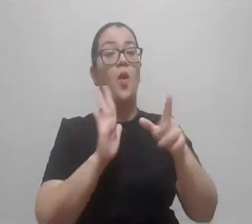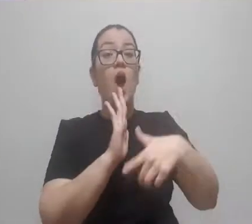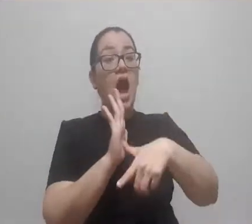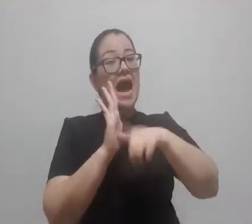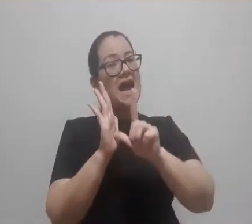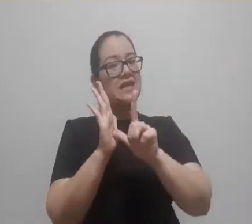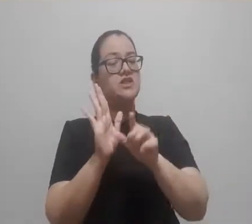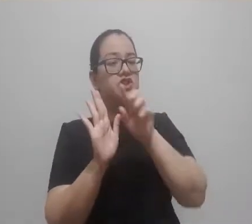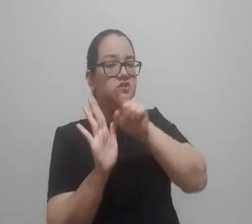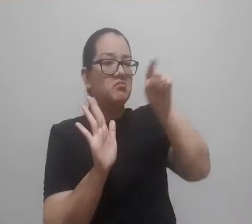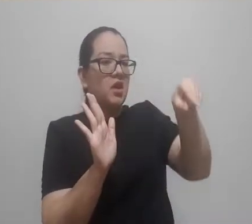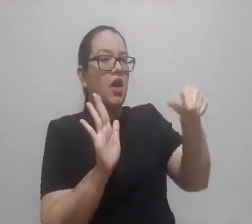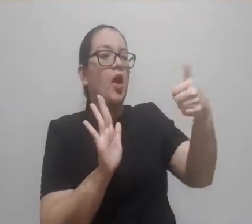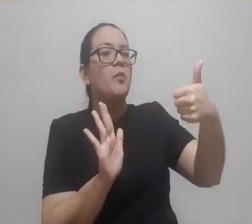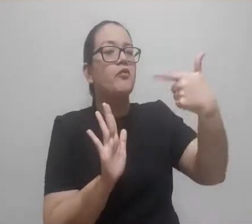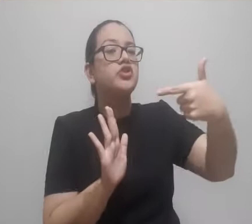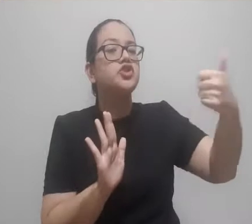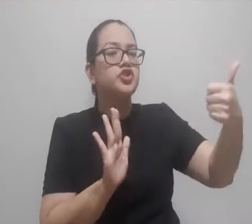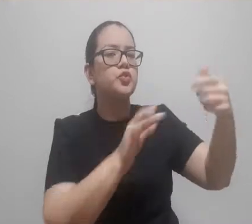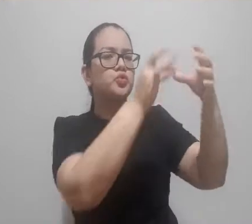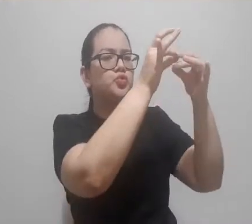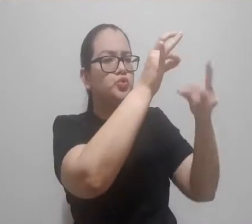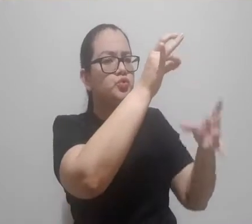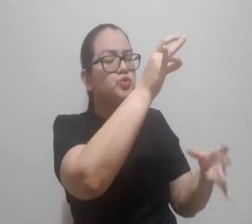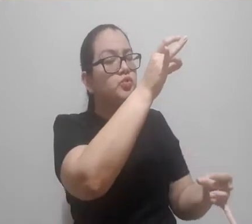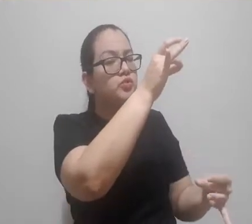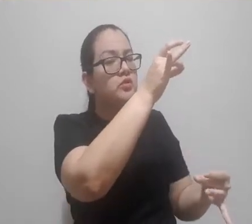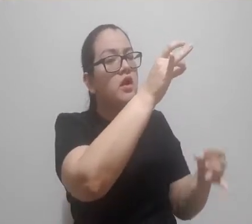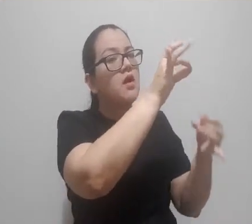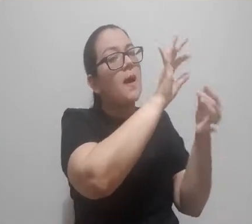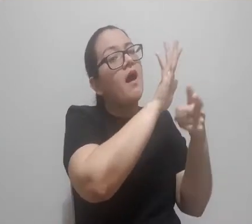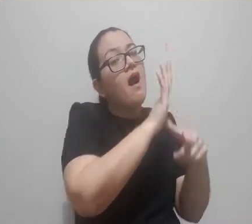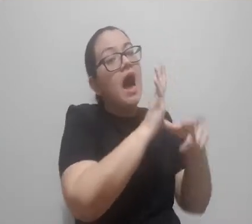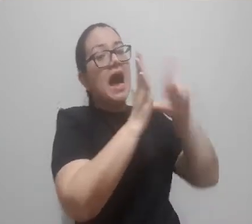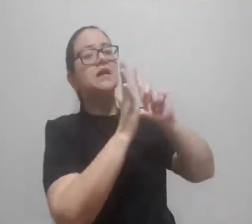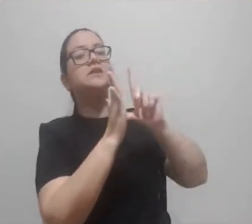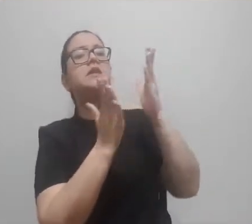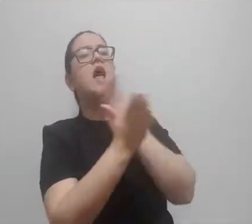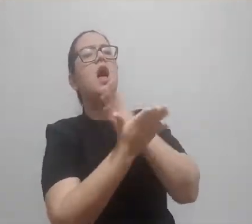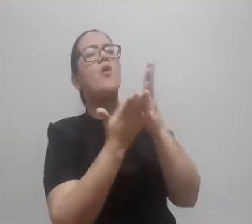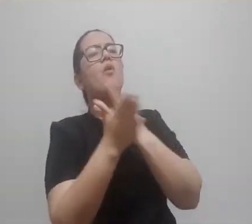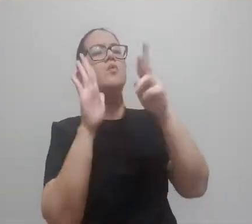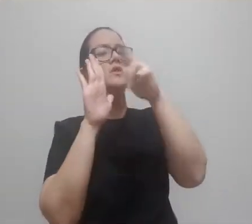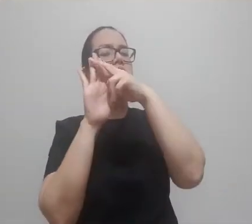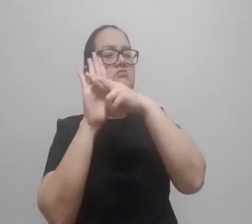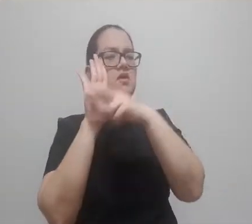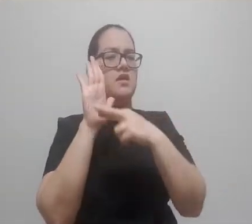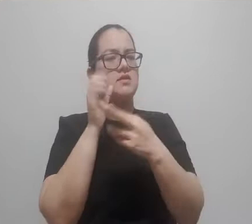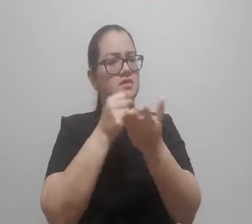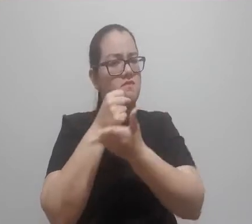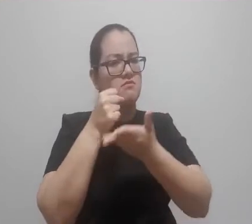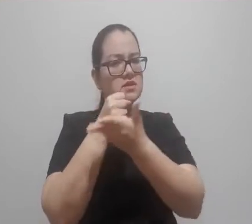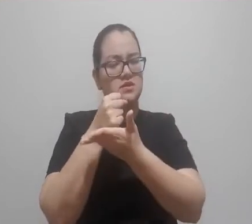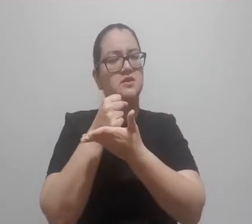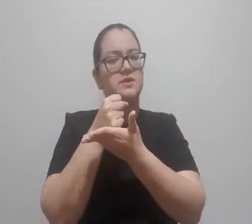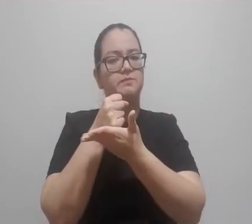de ir nos detalhes, ele vai falar sobre alguns princípios básicos, e esse era seu modo de ensinar. Então ele vai aqui,